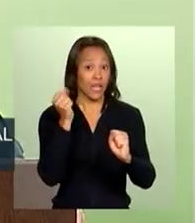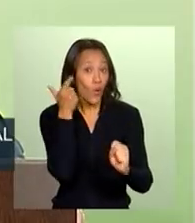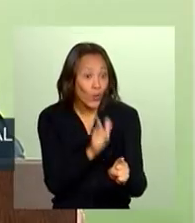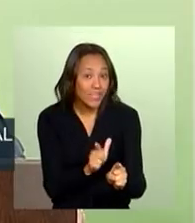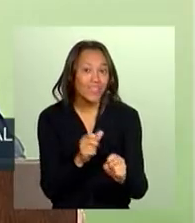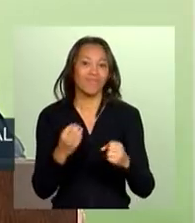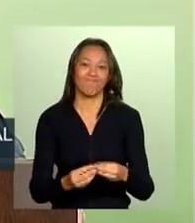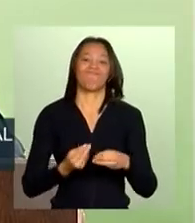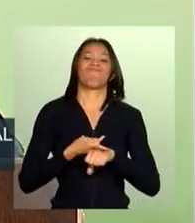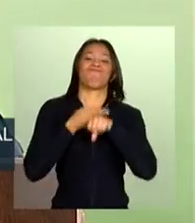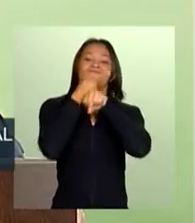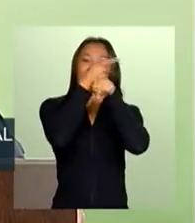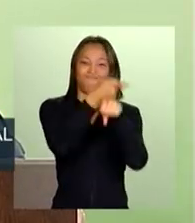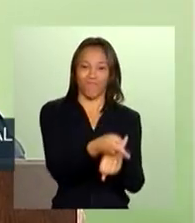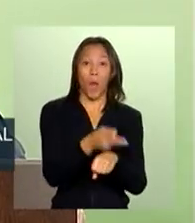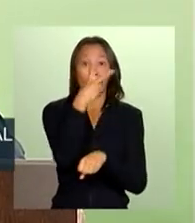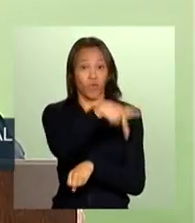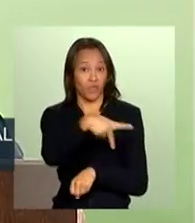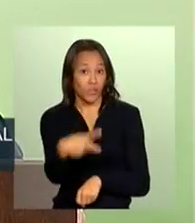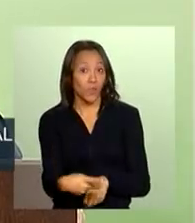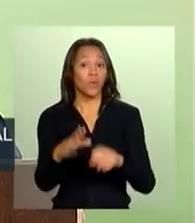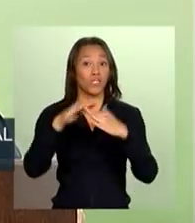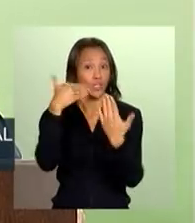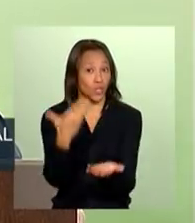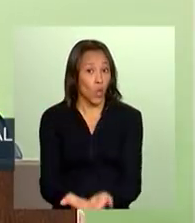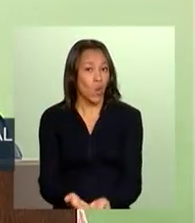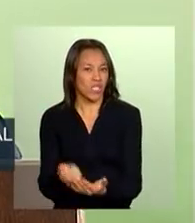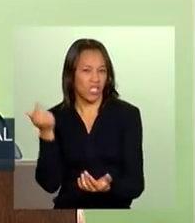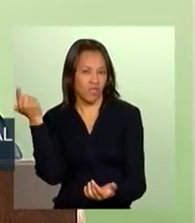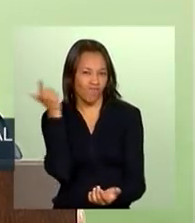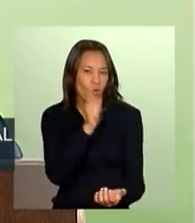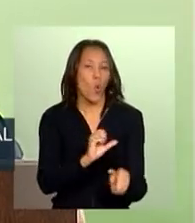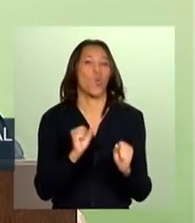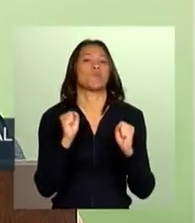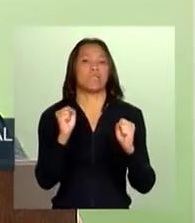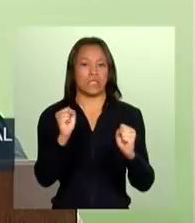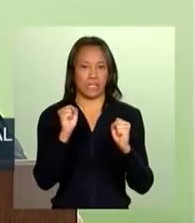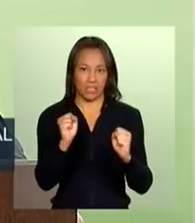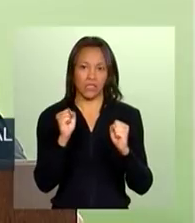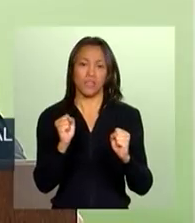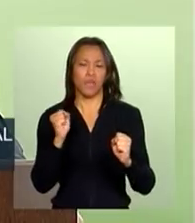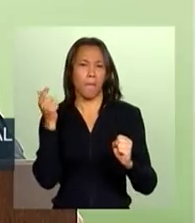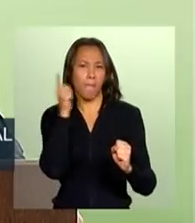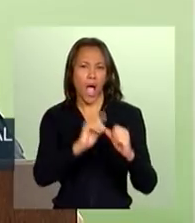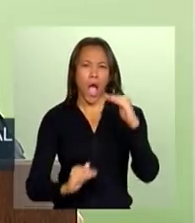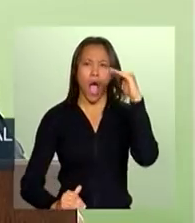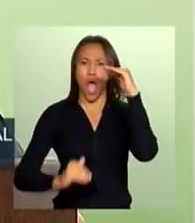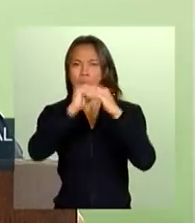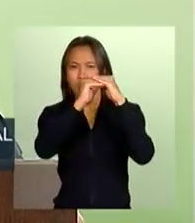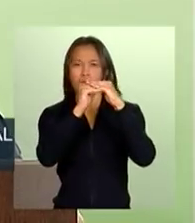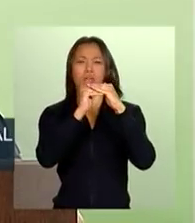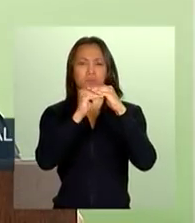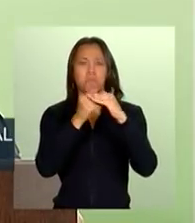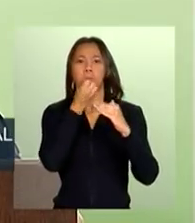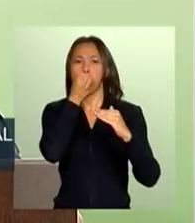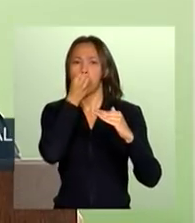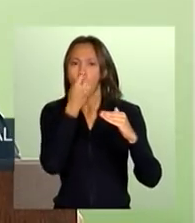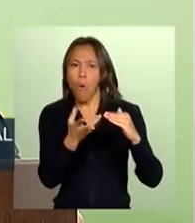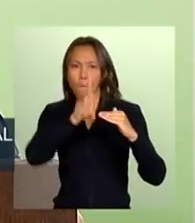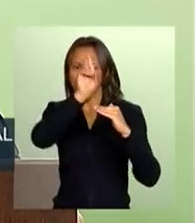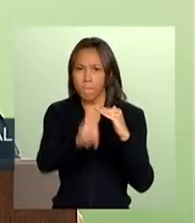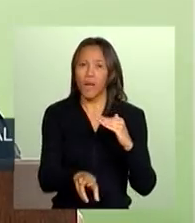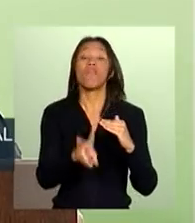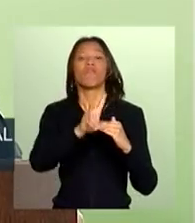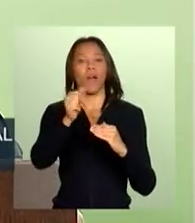certo. Professores e escolas que se destacarem, que conseguirem alcançar os melhores resultados,